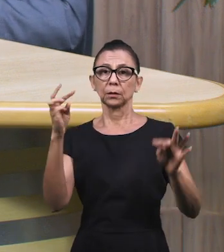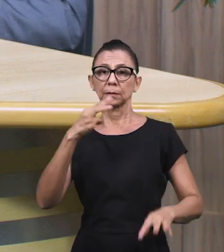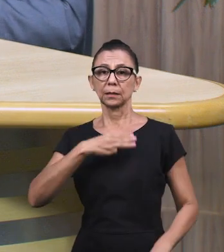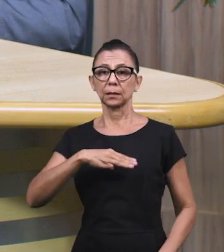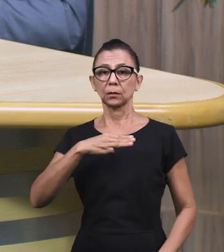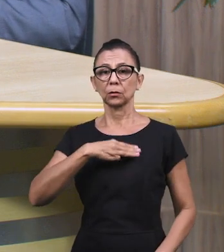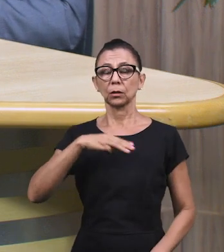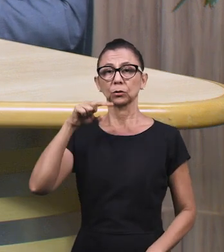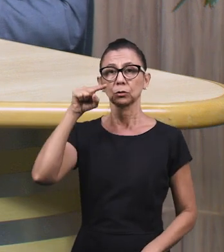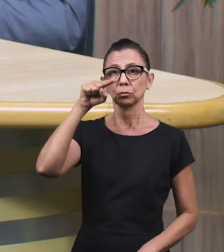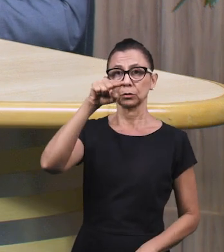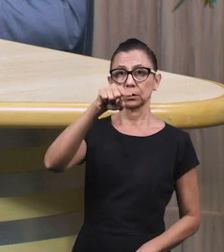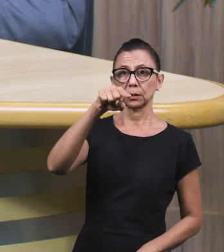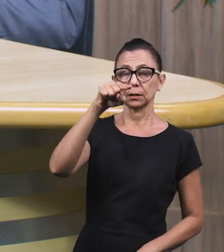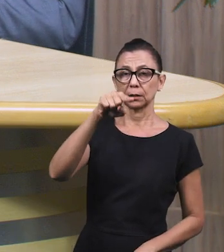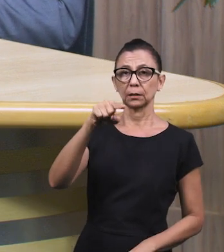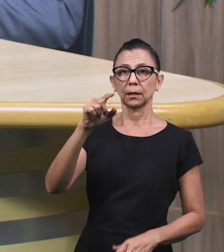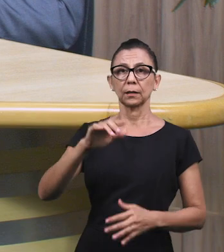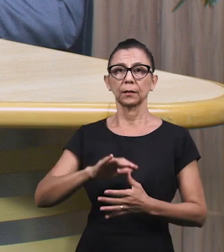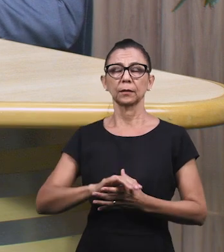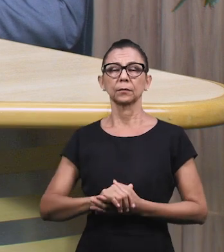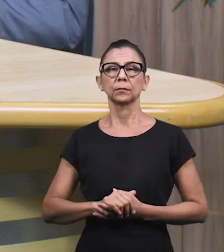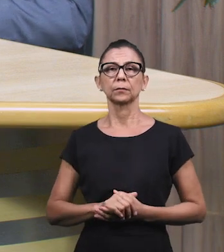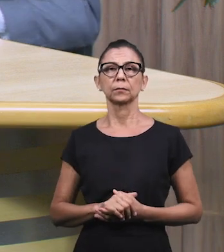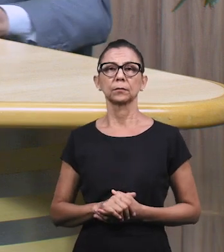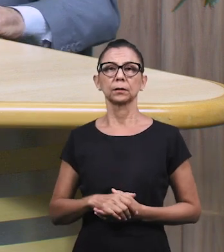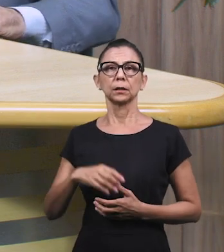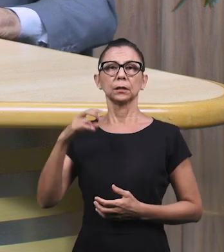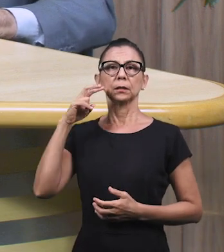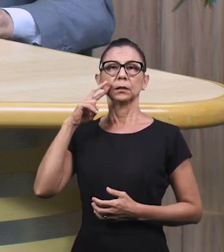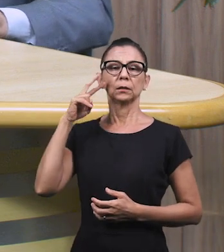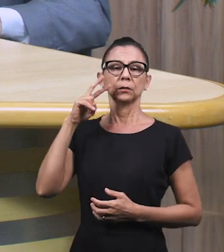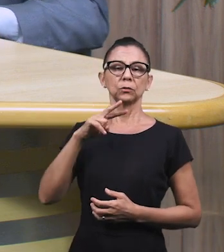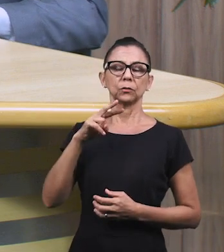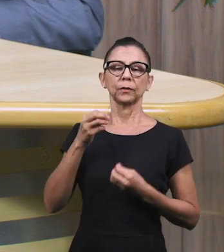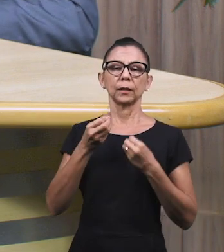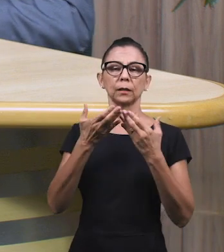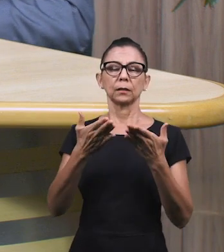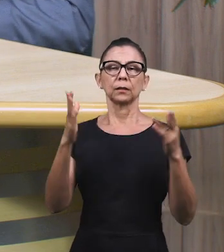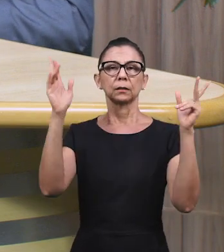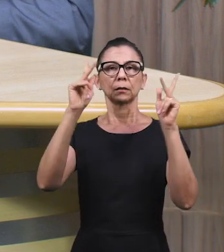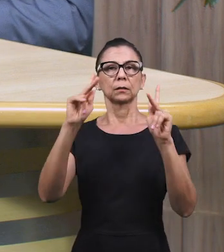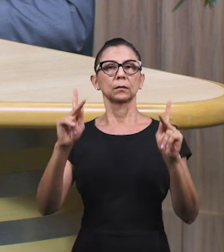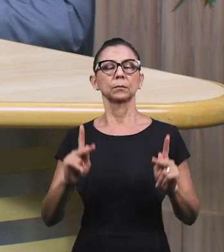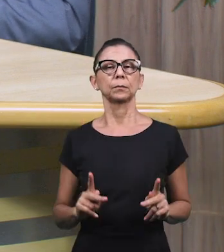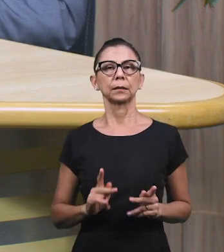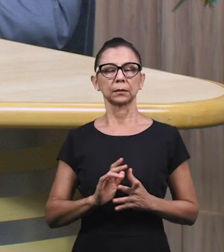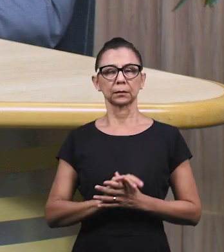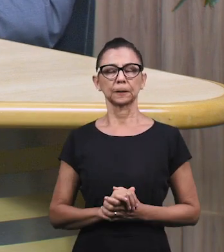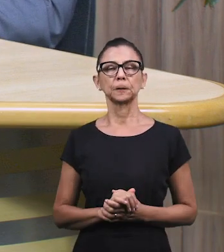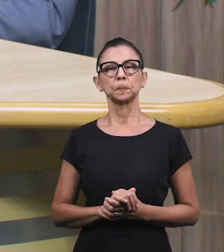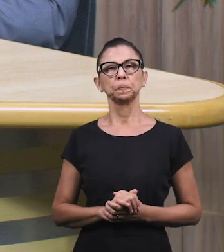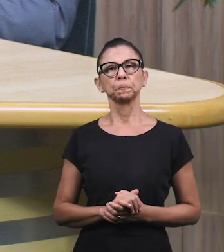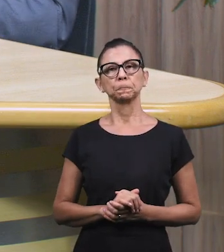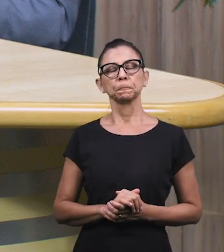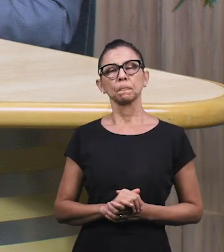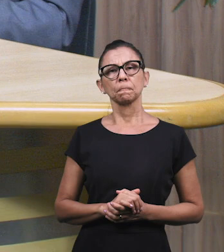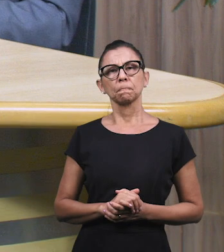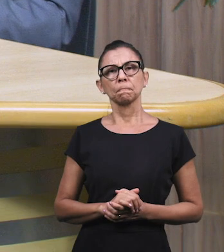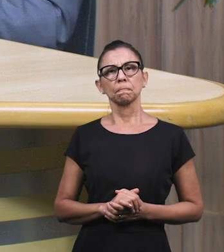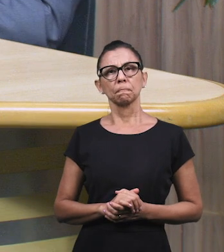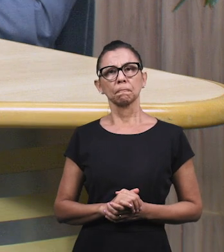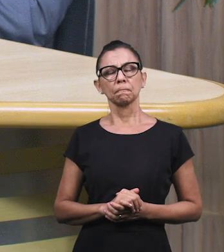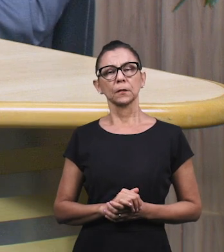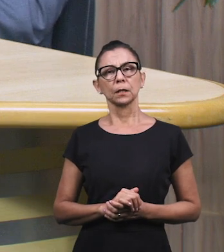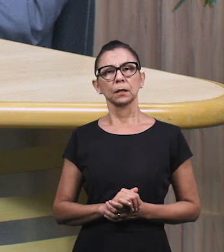de ti. O Senhor sobre ti levante o rosto e te dê a paz. Então, a bênção, nós vemos desde